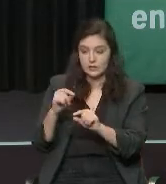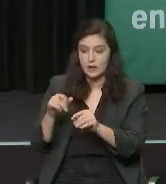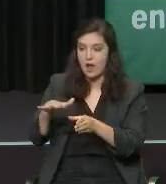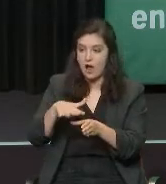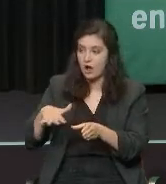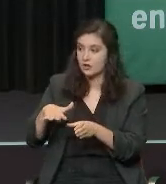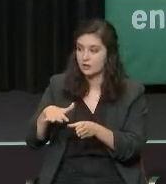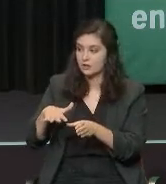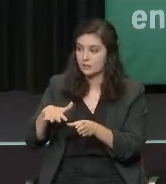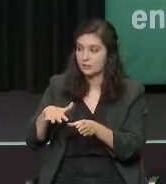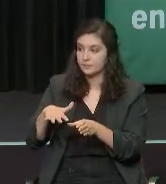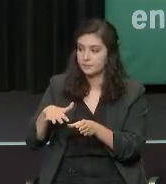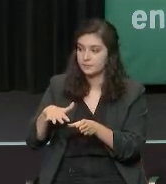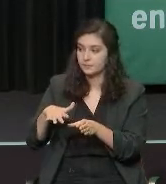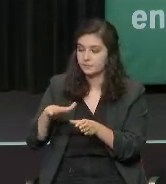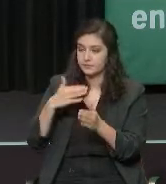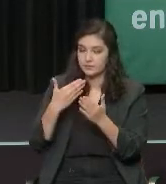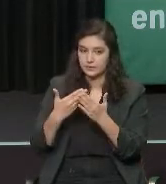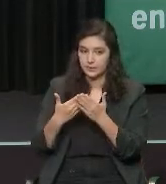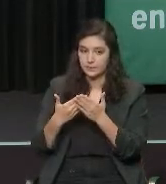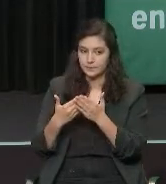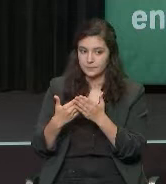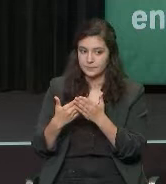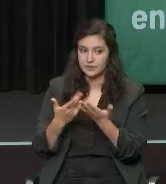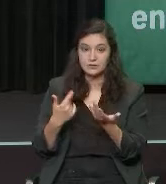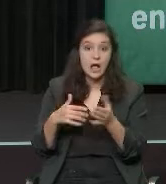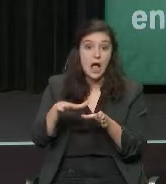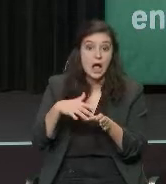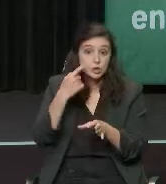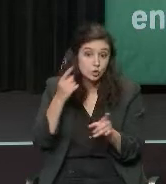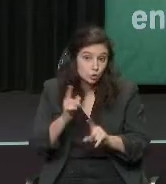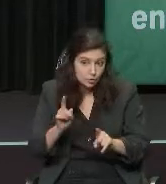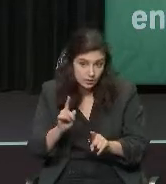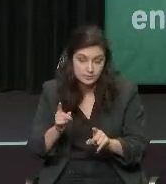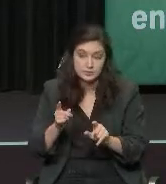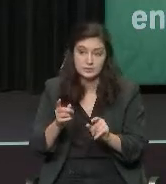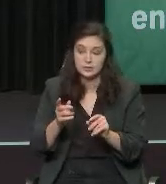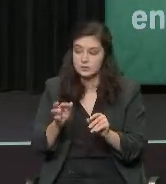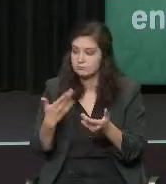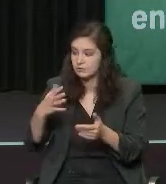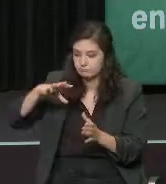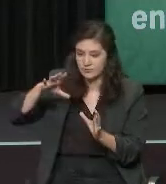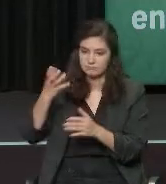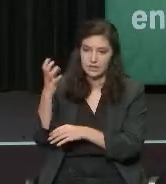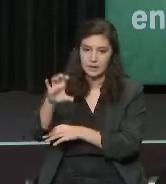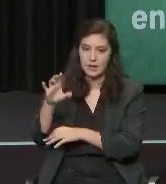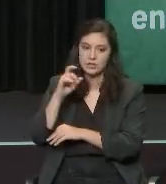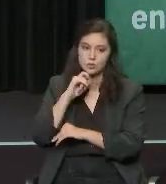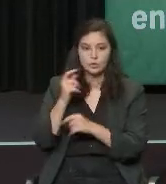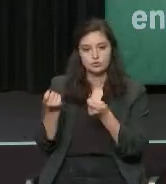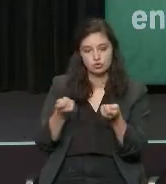os danos causados, assim como identificar áreas desconhecidas. Através desta